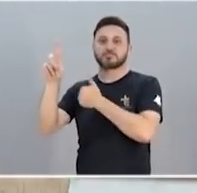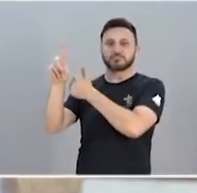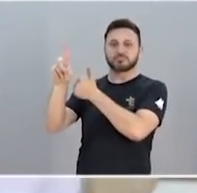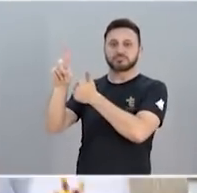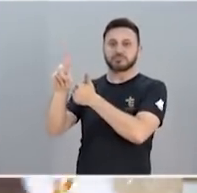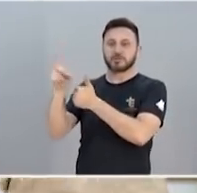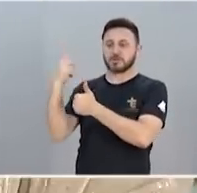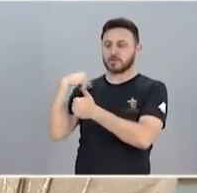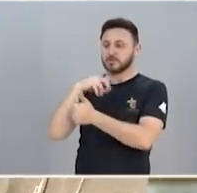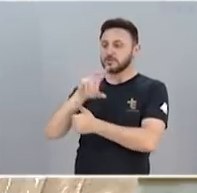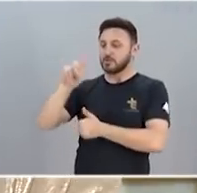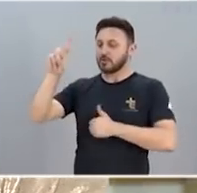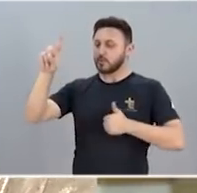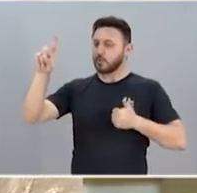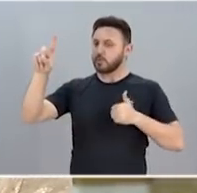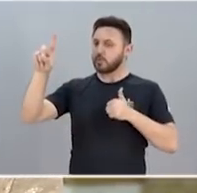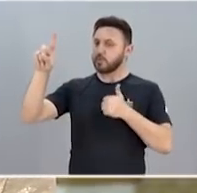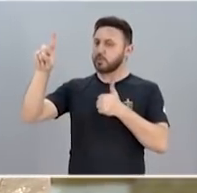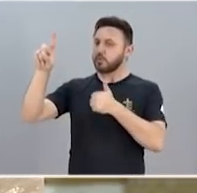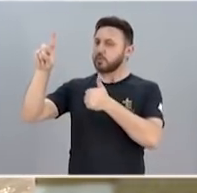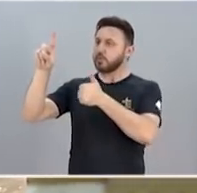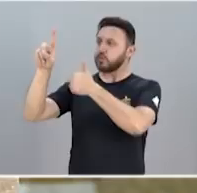de estar perto de Deus.